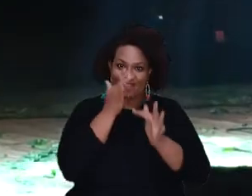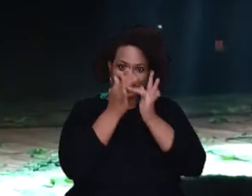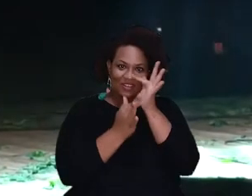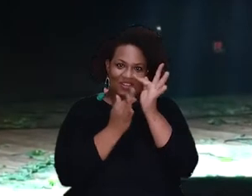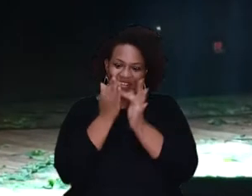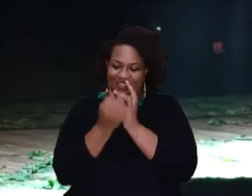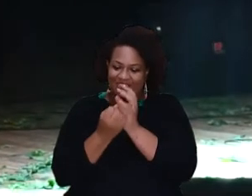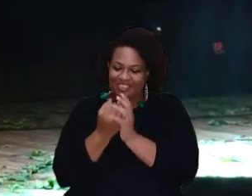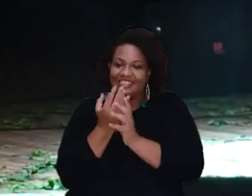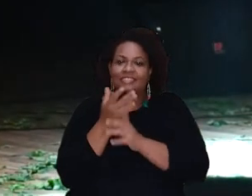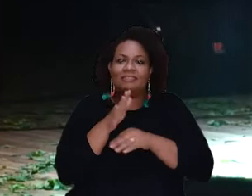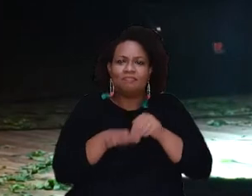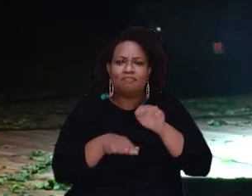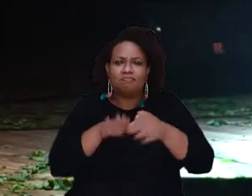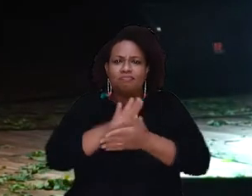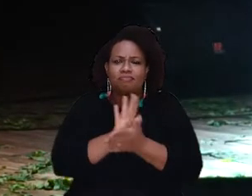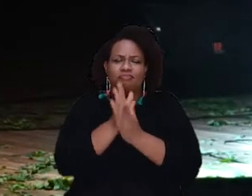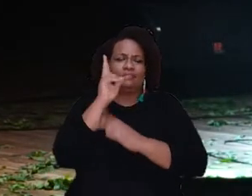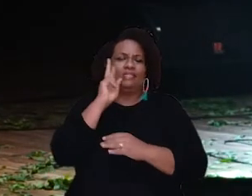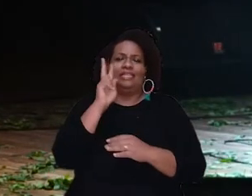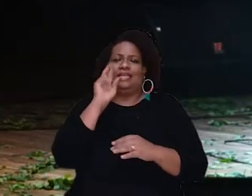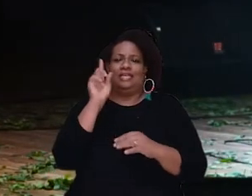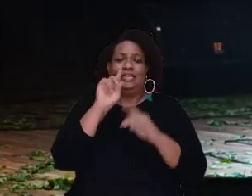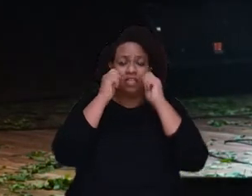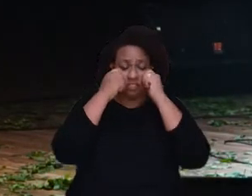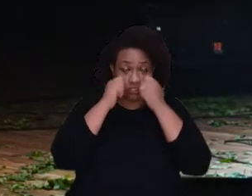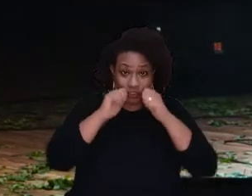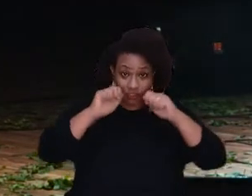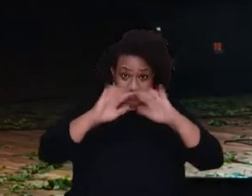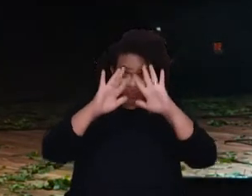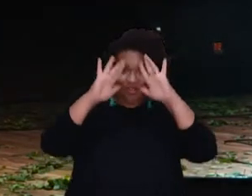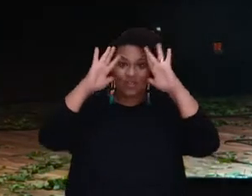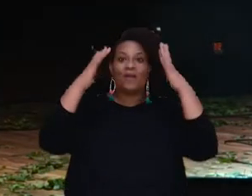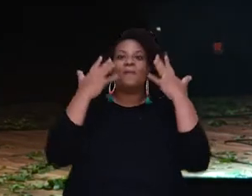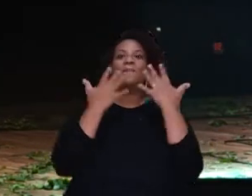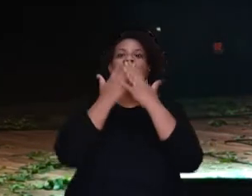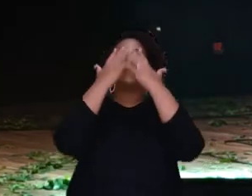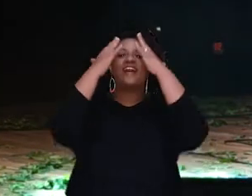Pra minha flor de capim, quem pisou nem lembra mais. Se chorou